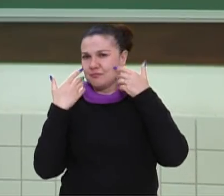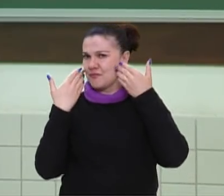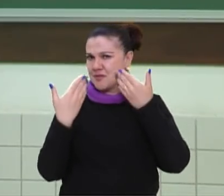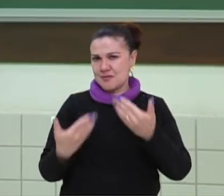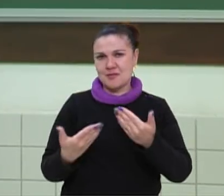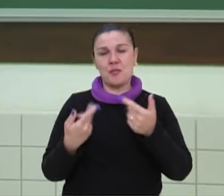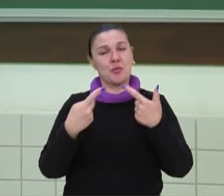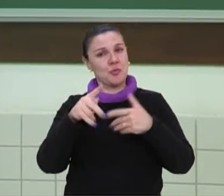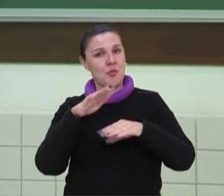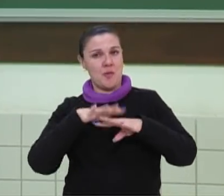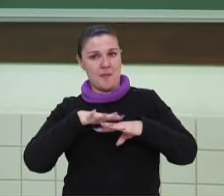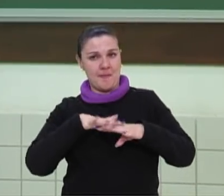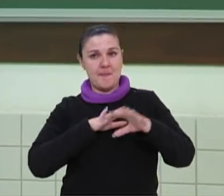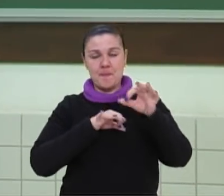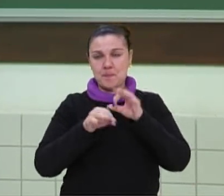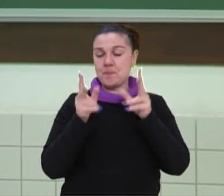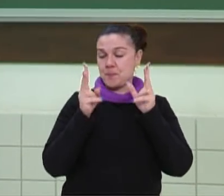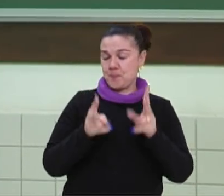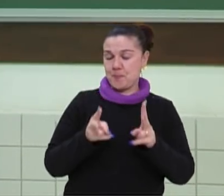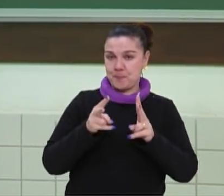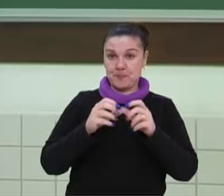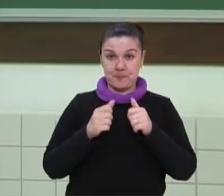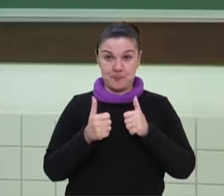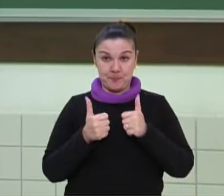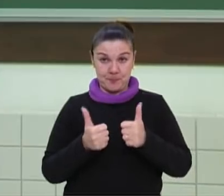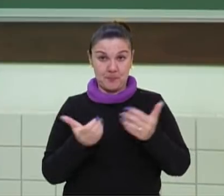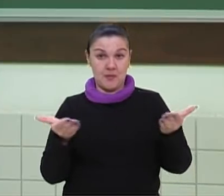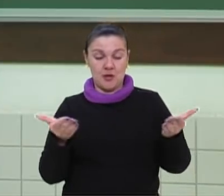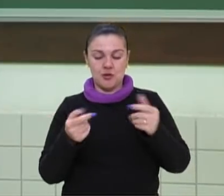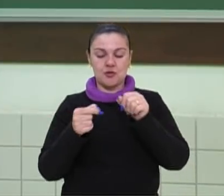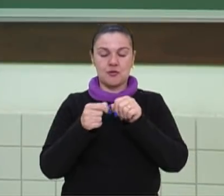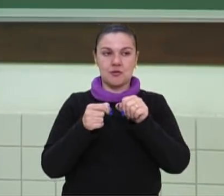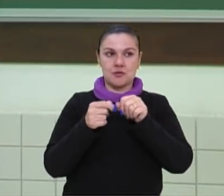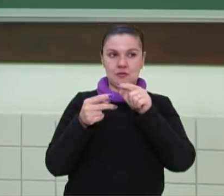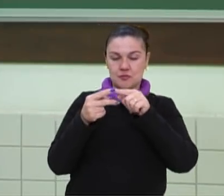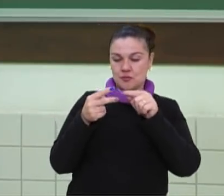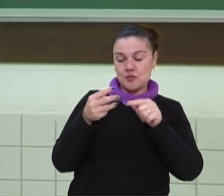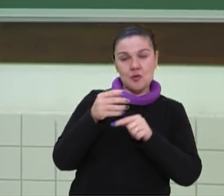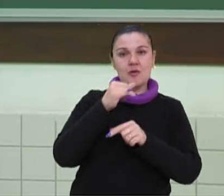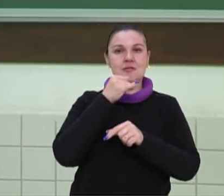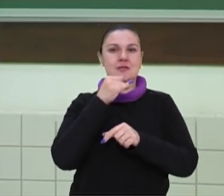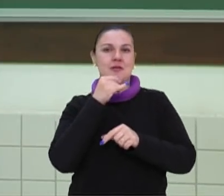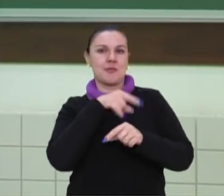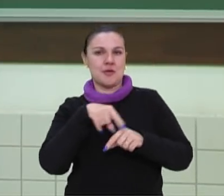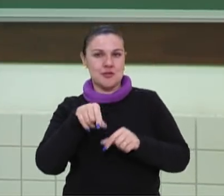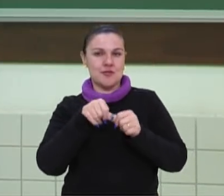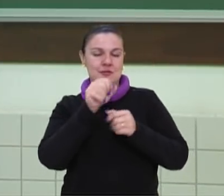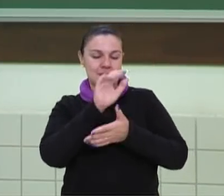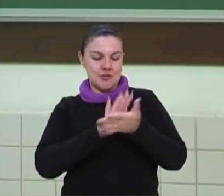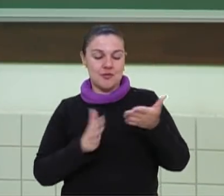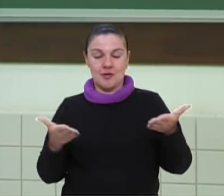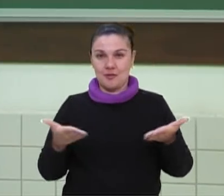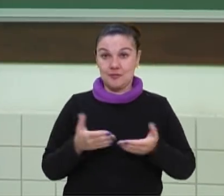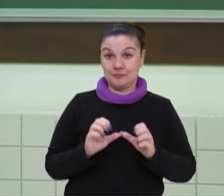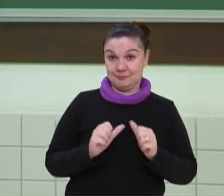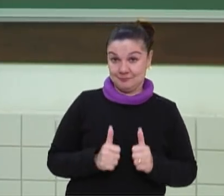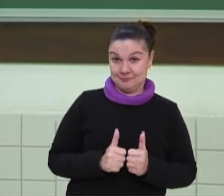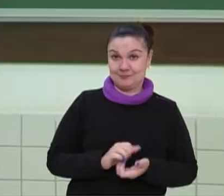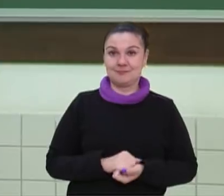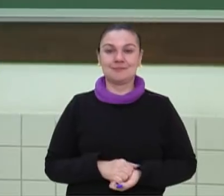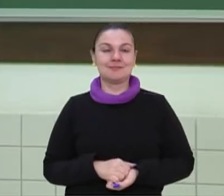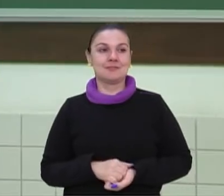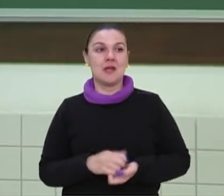resultado multiplicar depois, que vai dar o mesmo, né? É o que a gente fez nos dois exemplos, né? E atividades dessa aula, tá